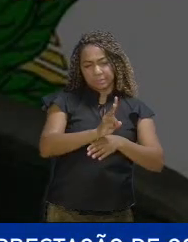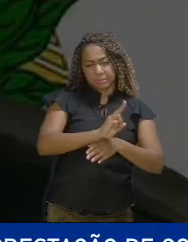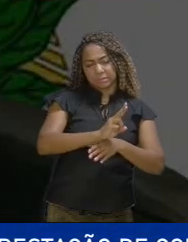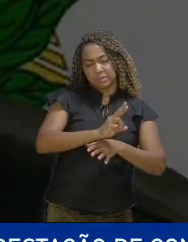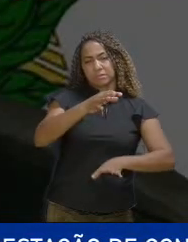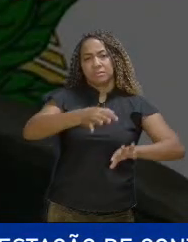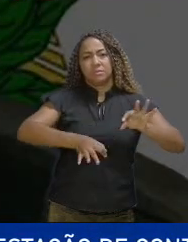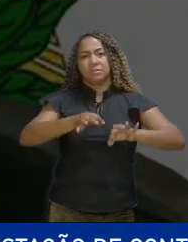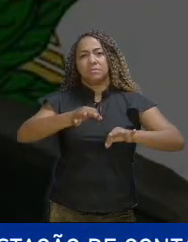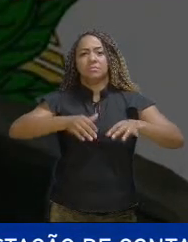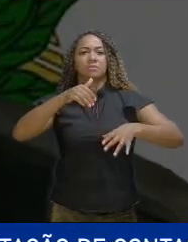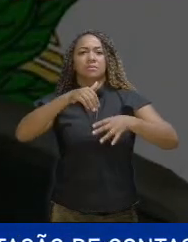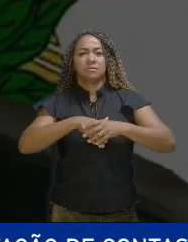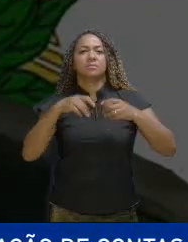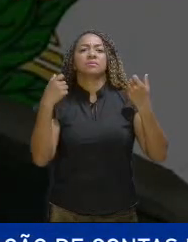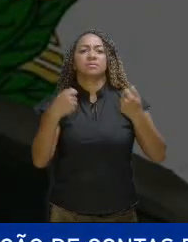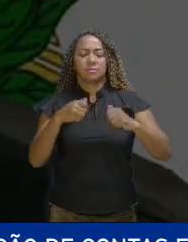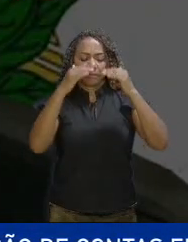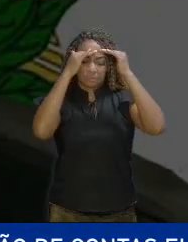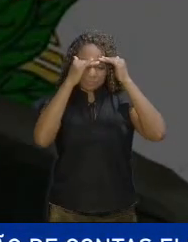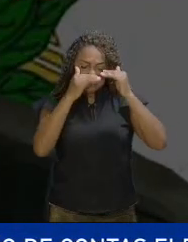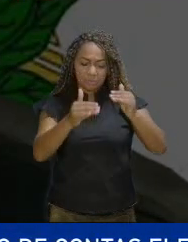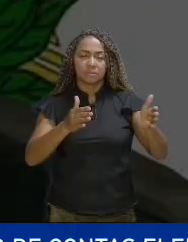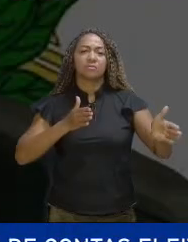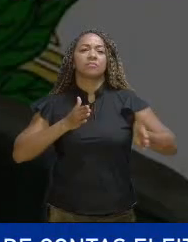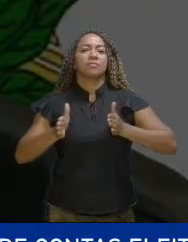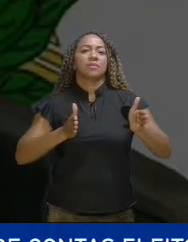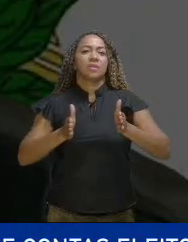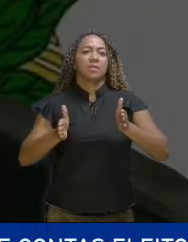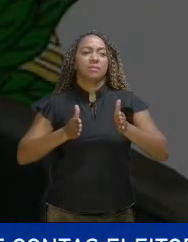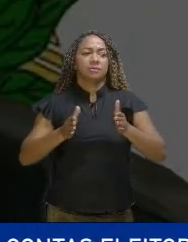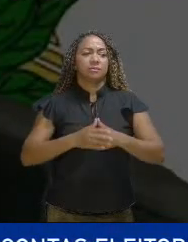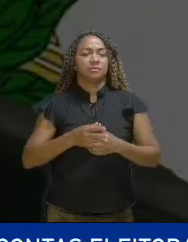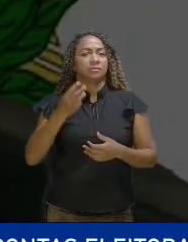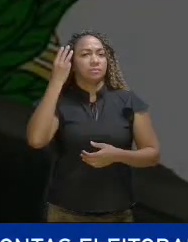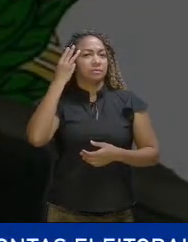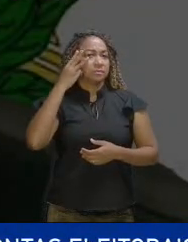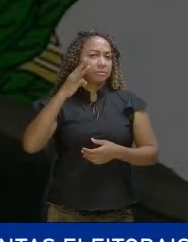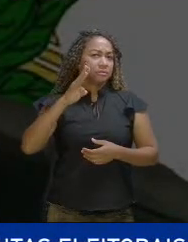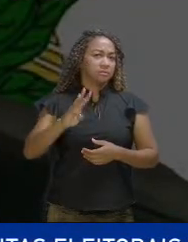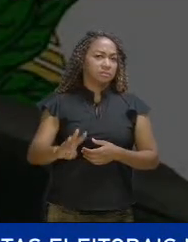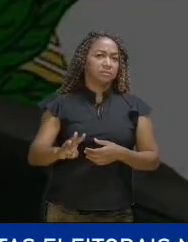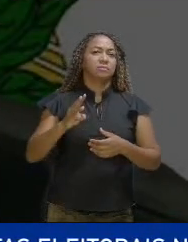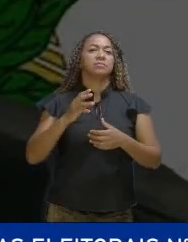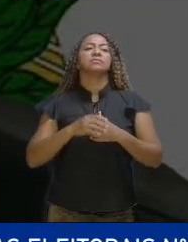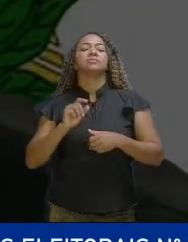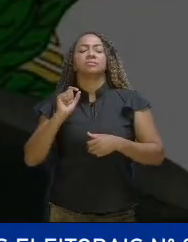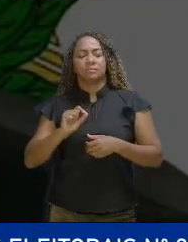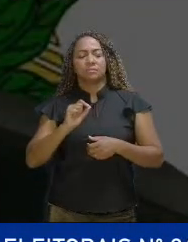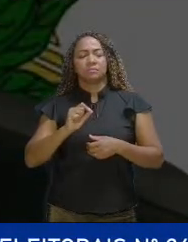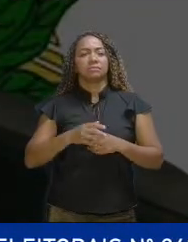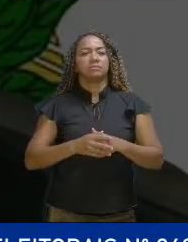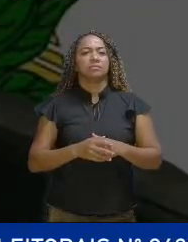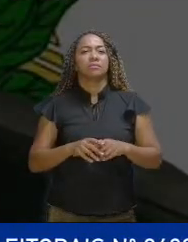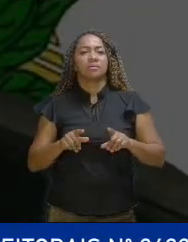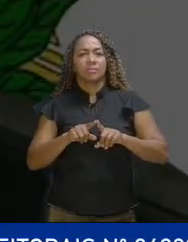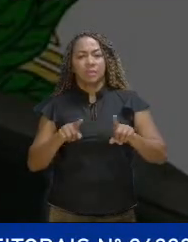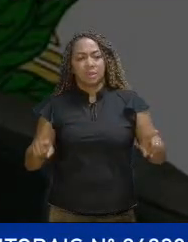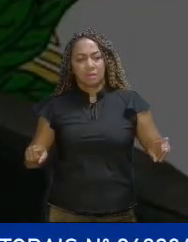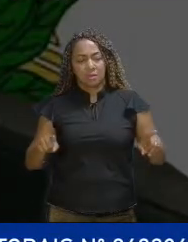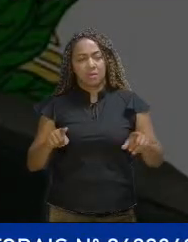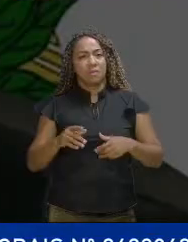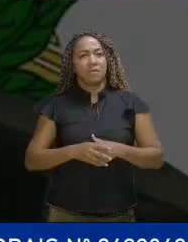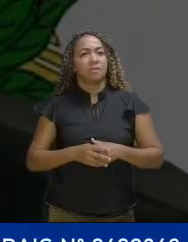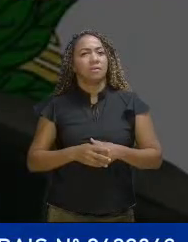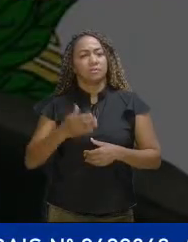pela Justiça Eleitoral devem ser cumpridas no prazo máximo de 3 Permanece dias, na tela, juiz sob Normando de pena de Souza. reclusão. No caso dos autos, o